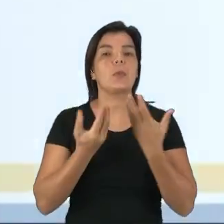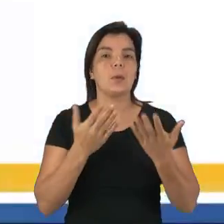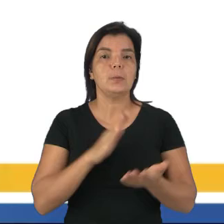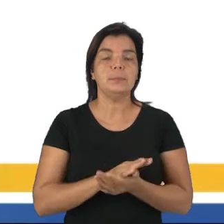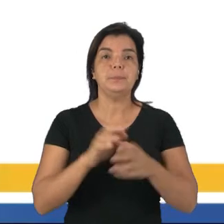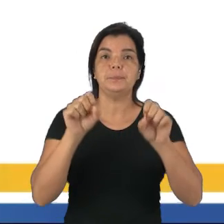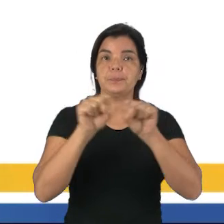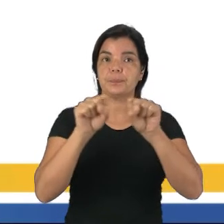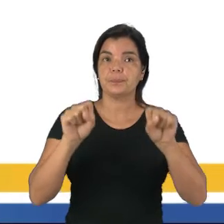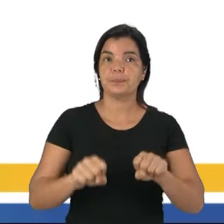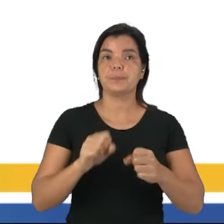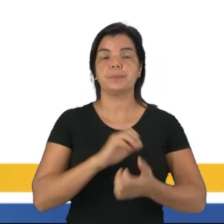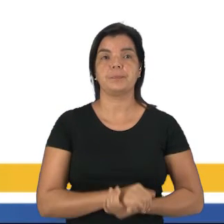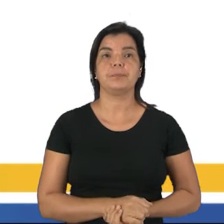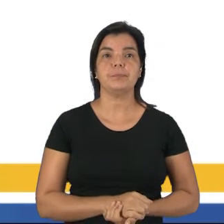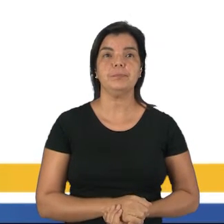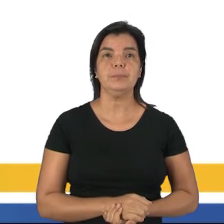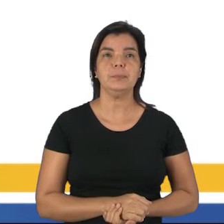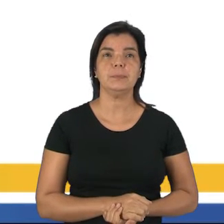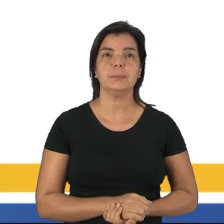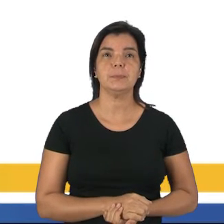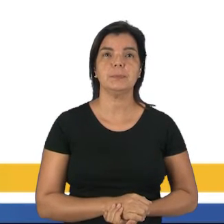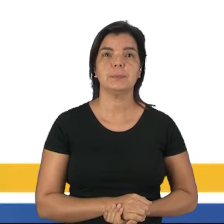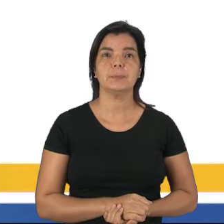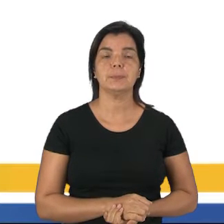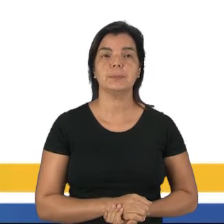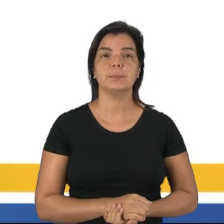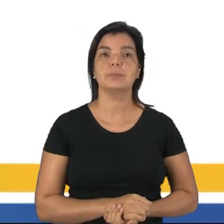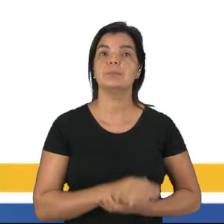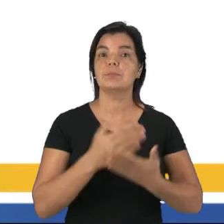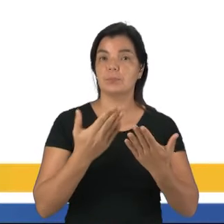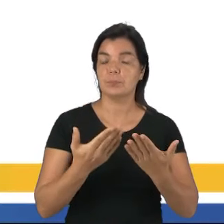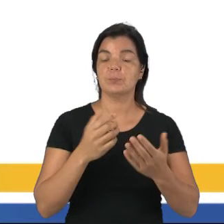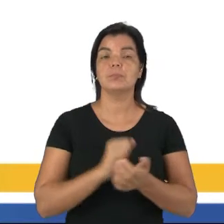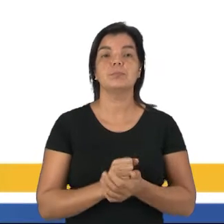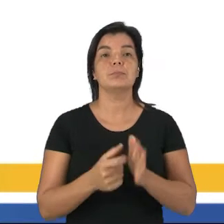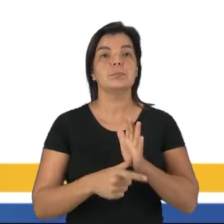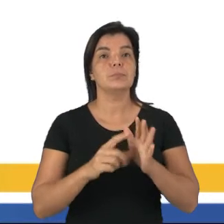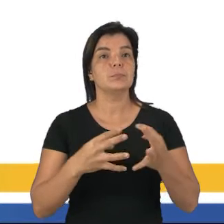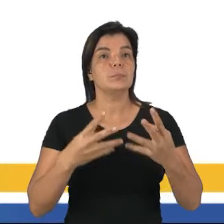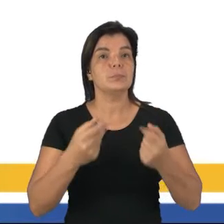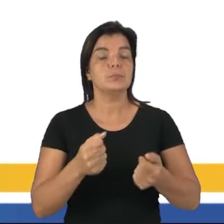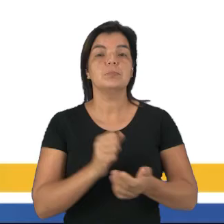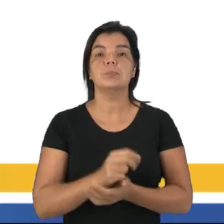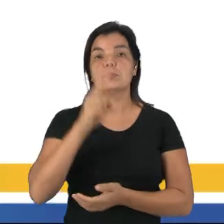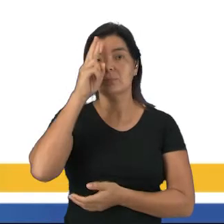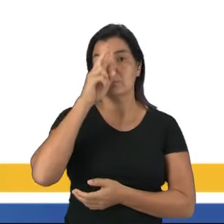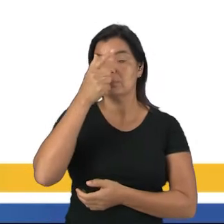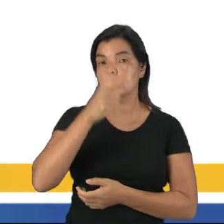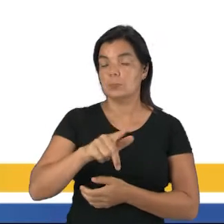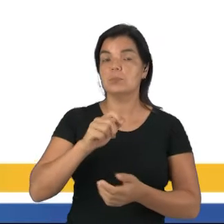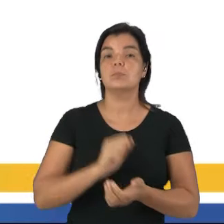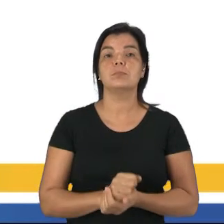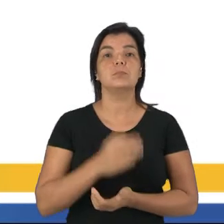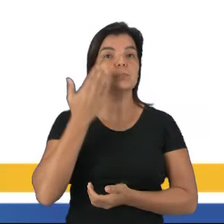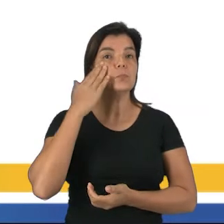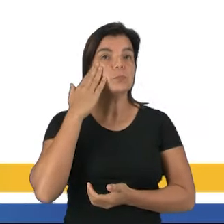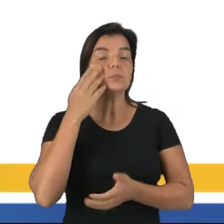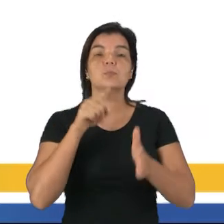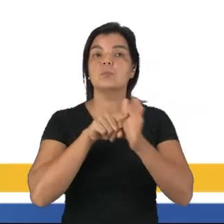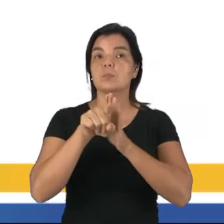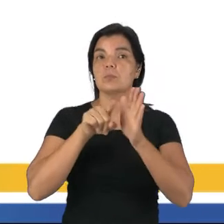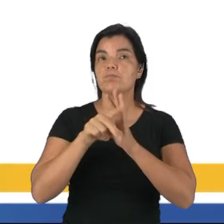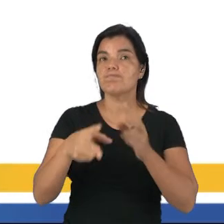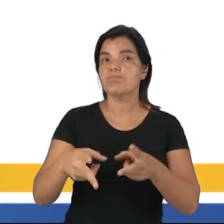esse sistema. Eu posso colocar, só antes de tudo, eu quero relembrar que ao interpretarmos a situação,